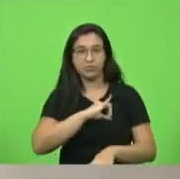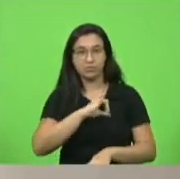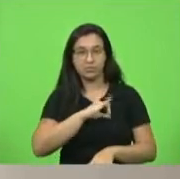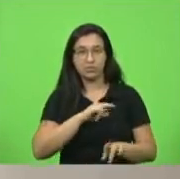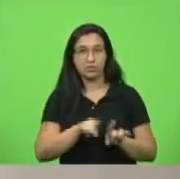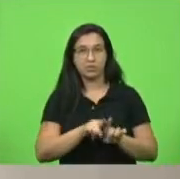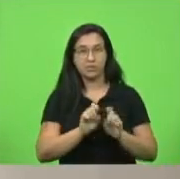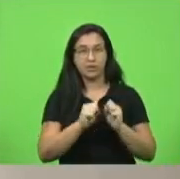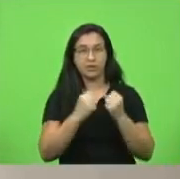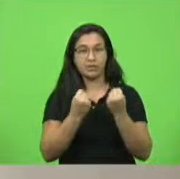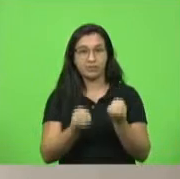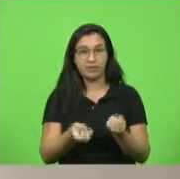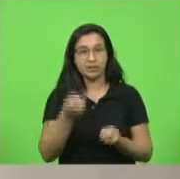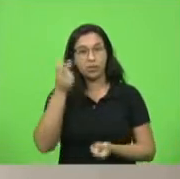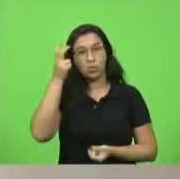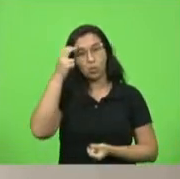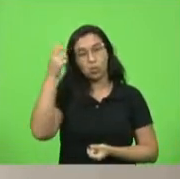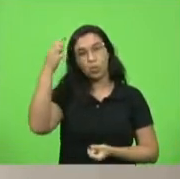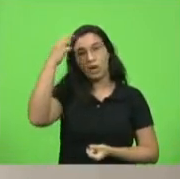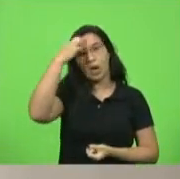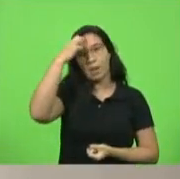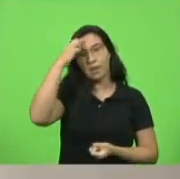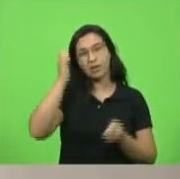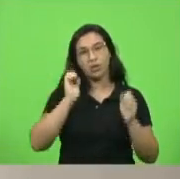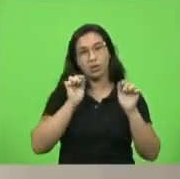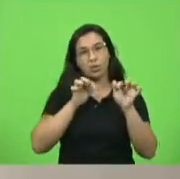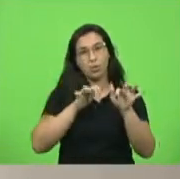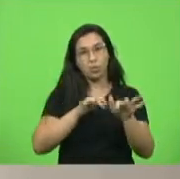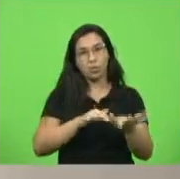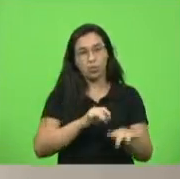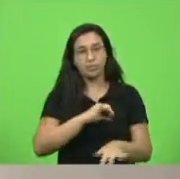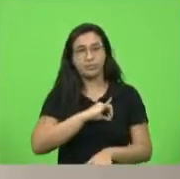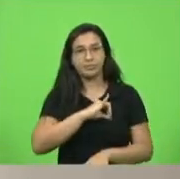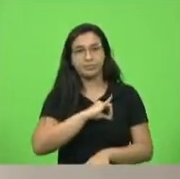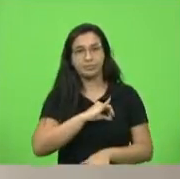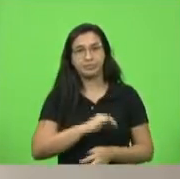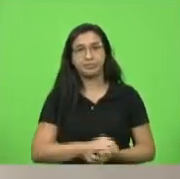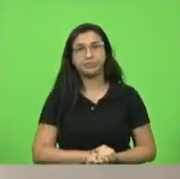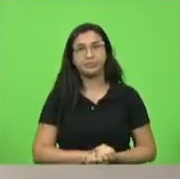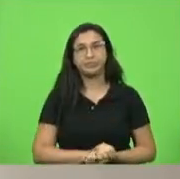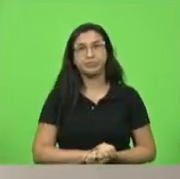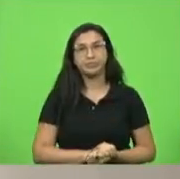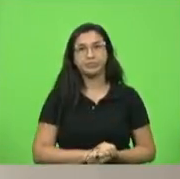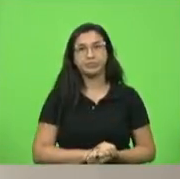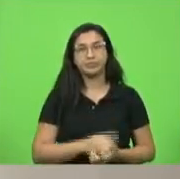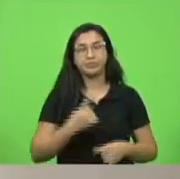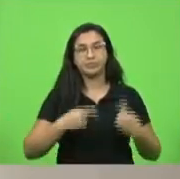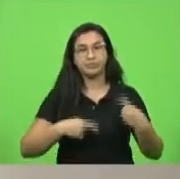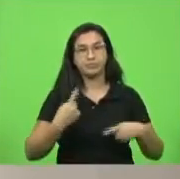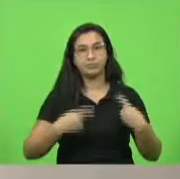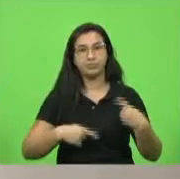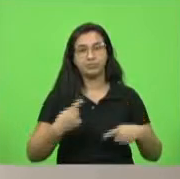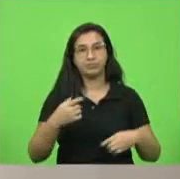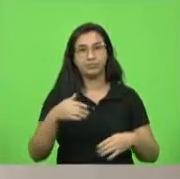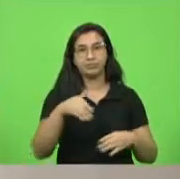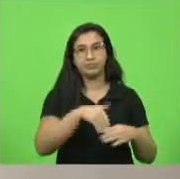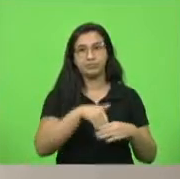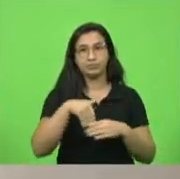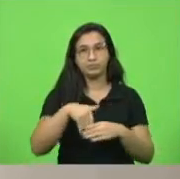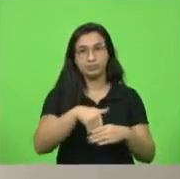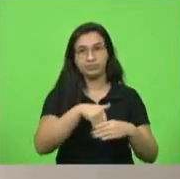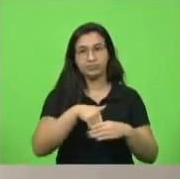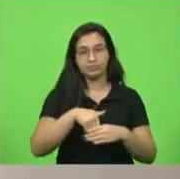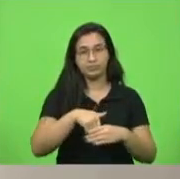defesa da cultura e da memória da imigração italiana, em discussão. Não havendo quem queira discutir, em votação. Deputados que